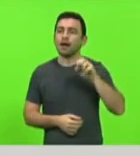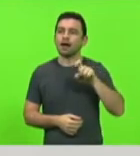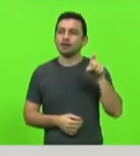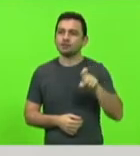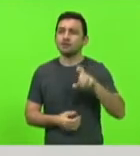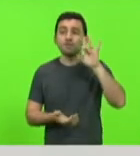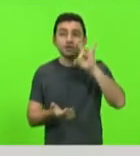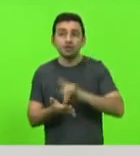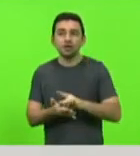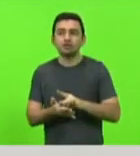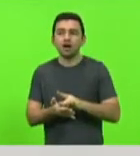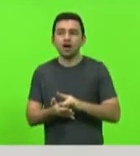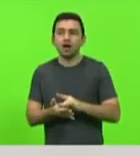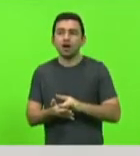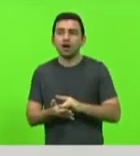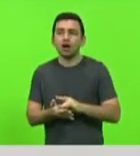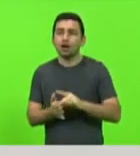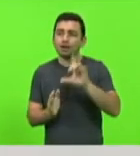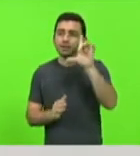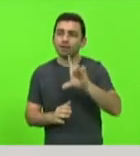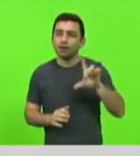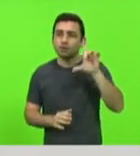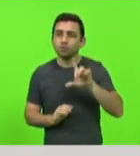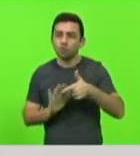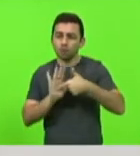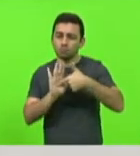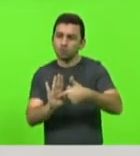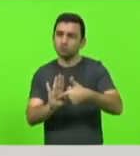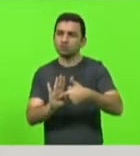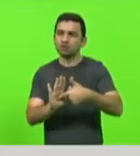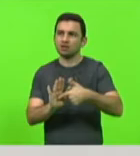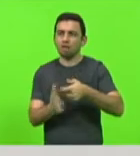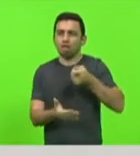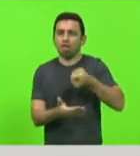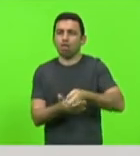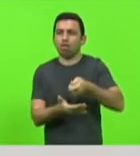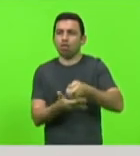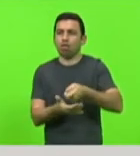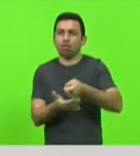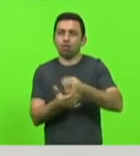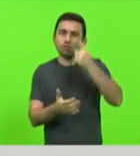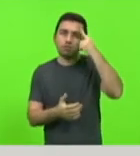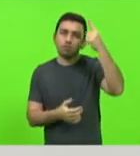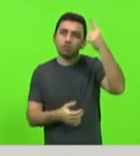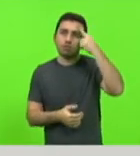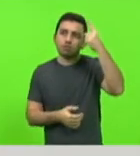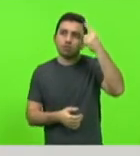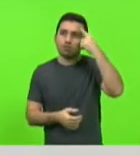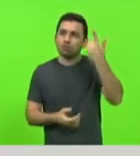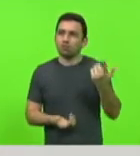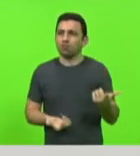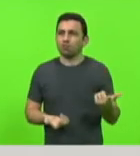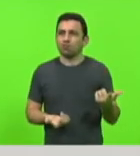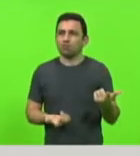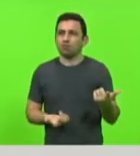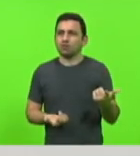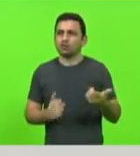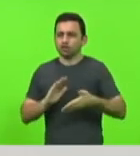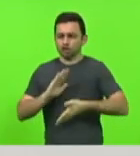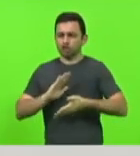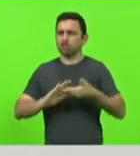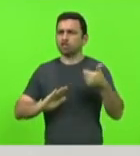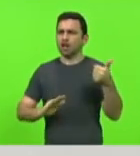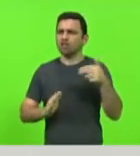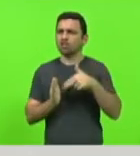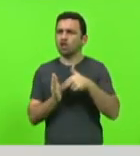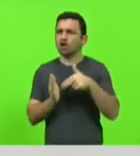Marx, o que realmente está ali na literatura, e não ficar impondo as suas ideias aos alunos, e muito menos tirando ponto dos alunos